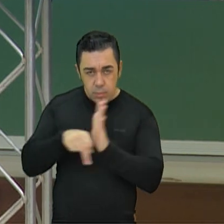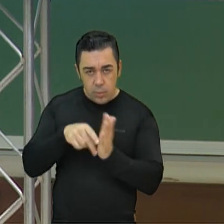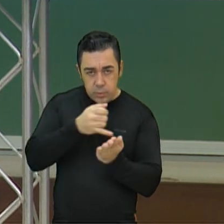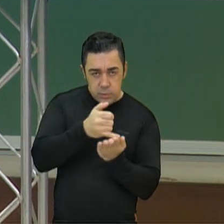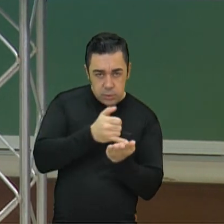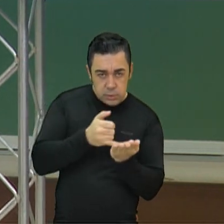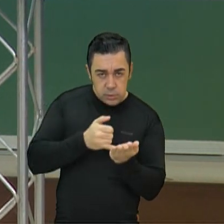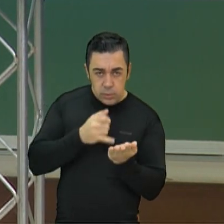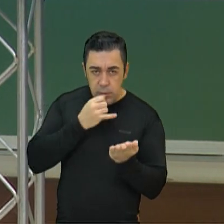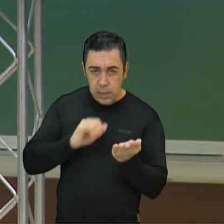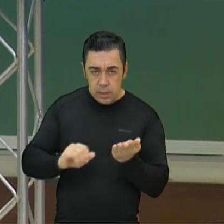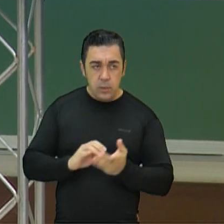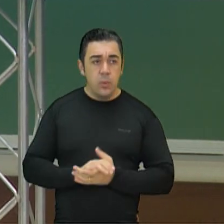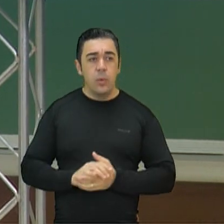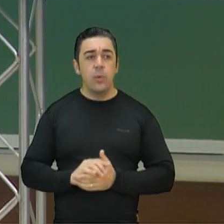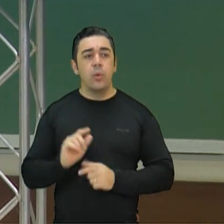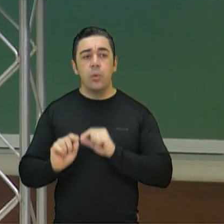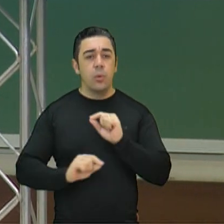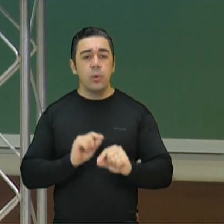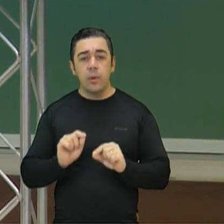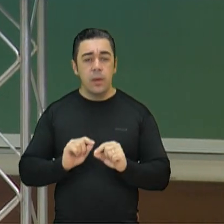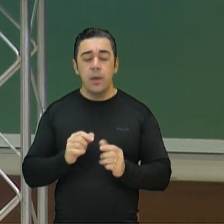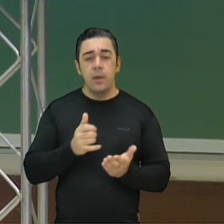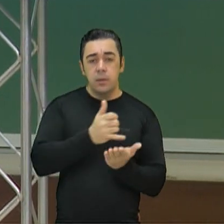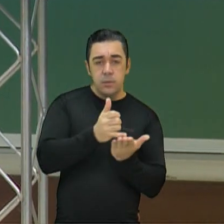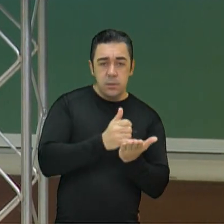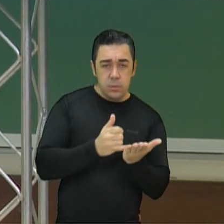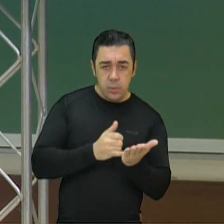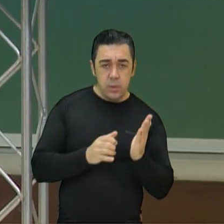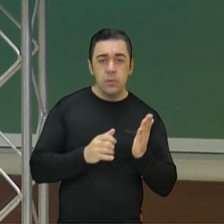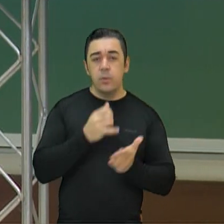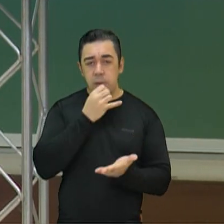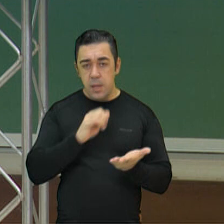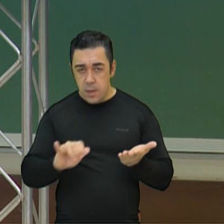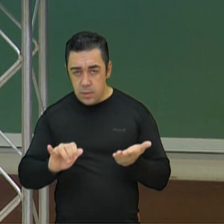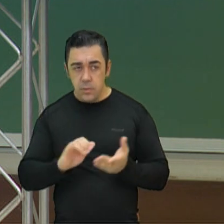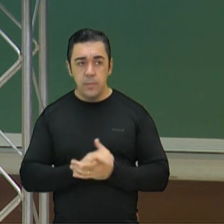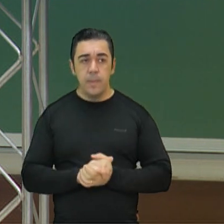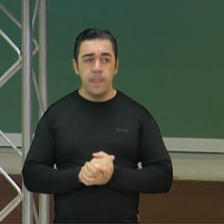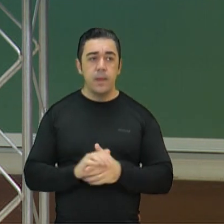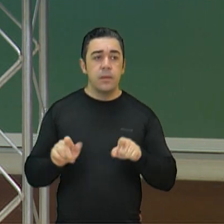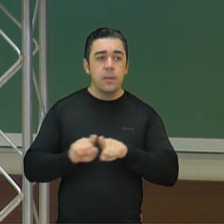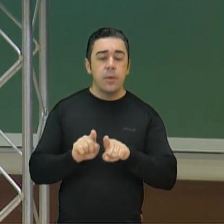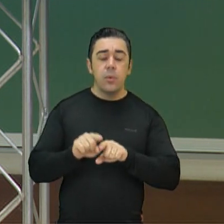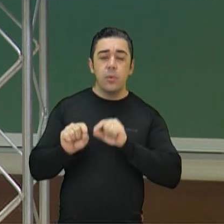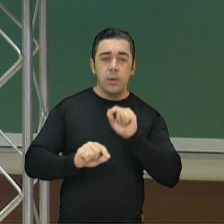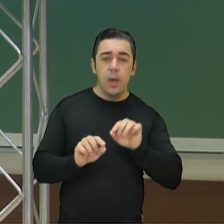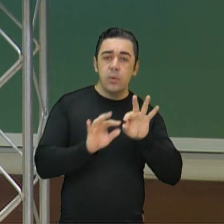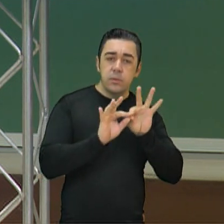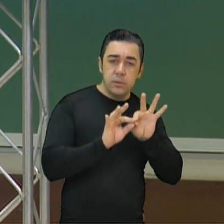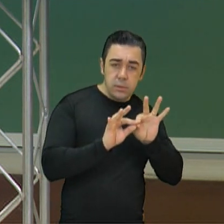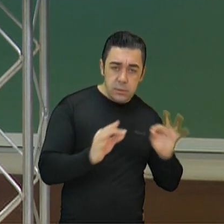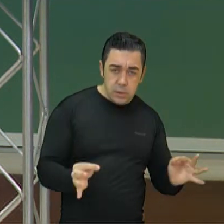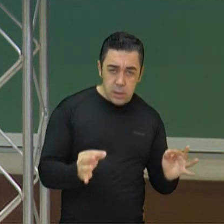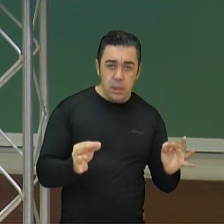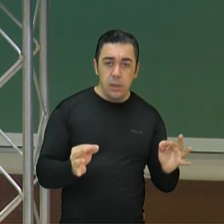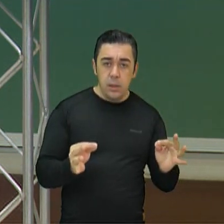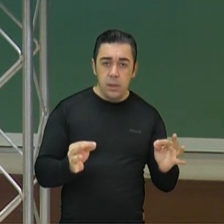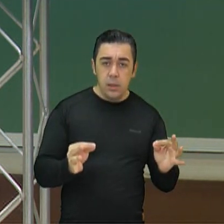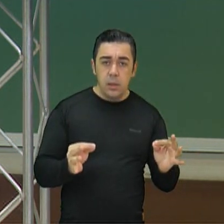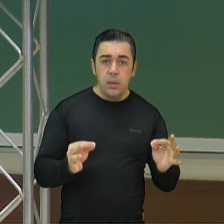circuito e o que é o conceito do circuito elétrico. E também vimos a distinção